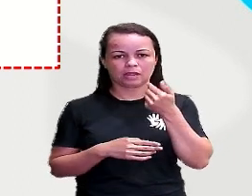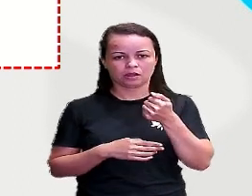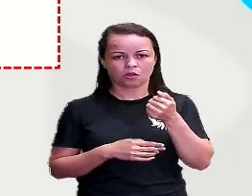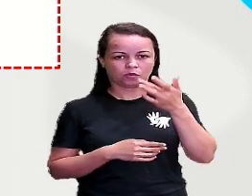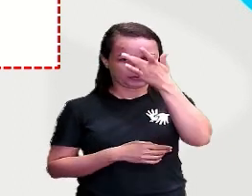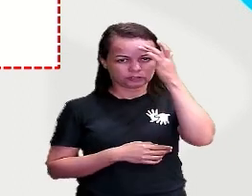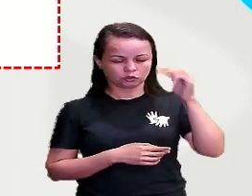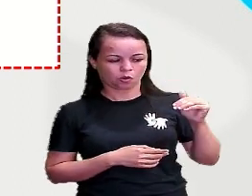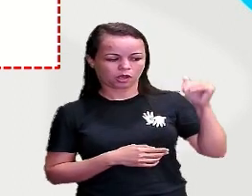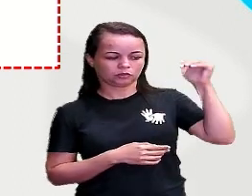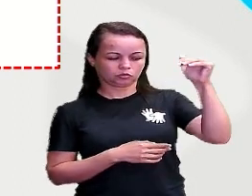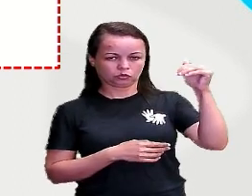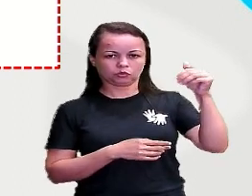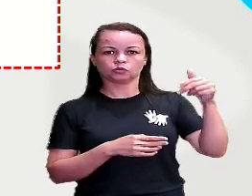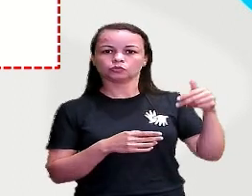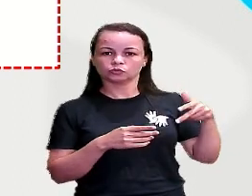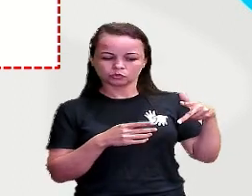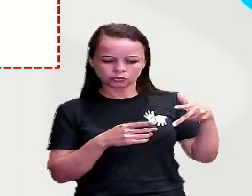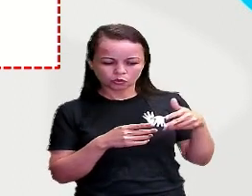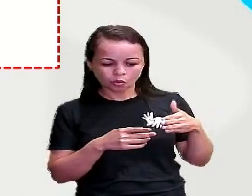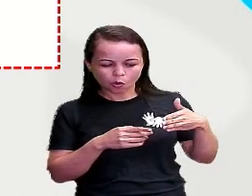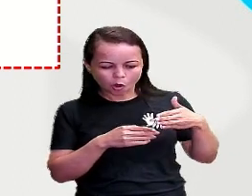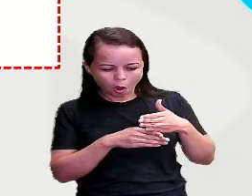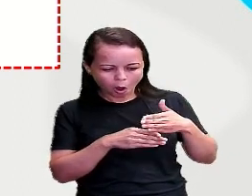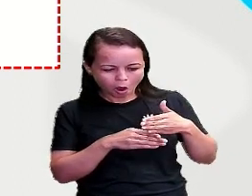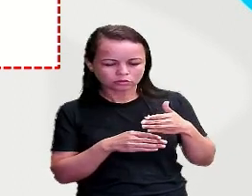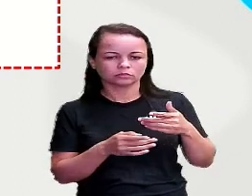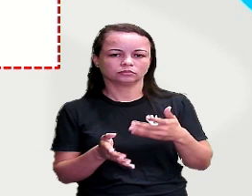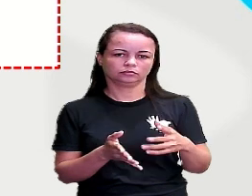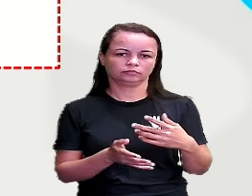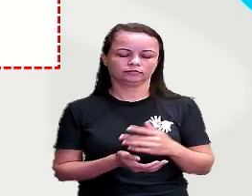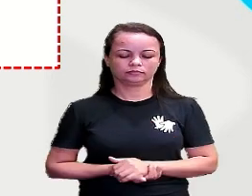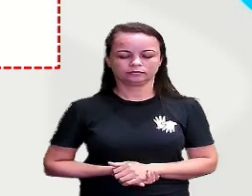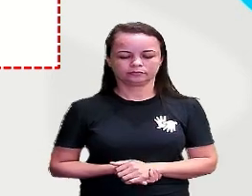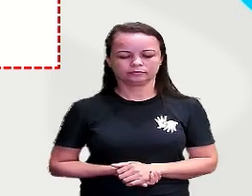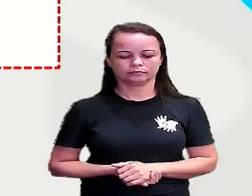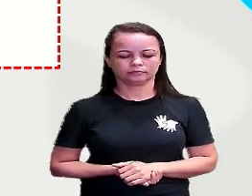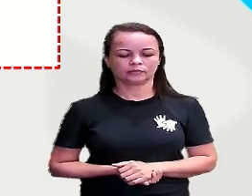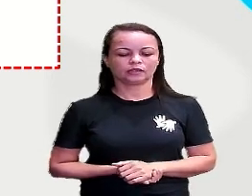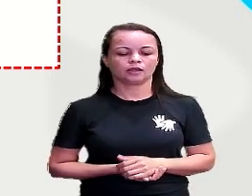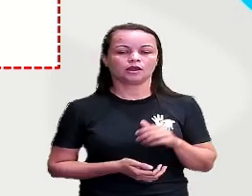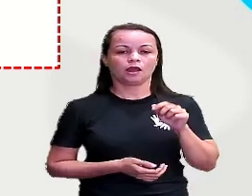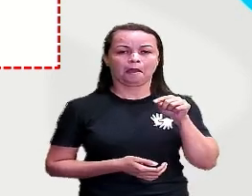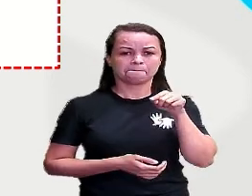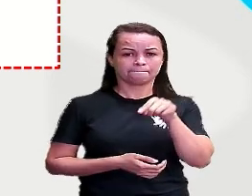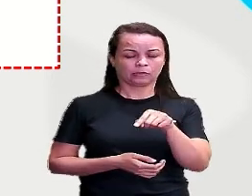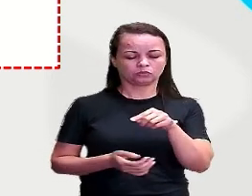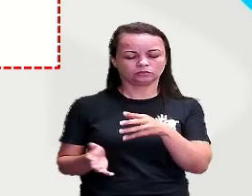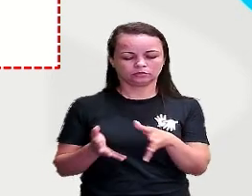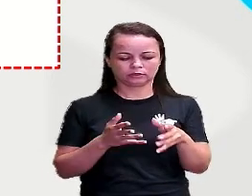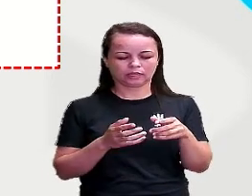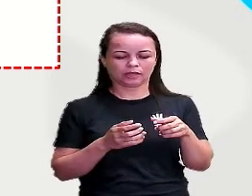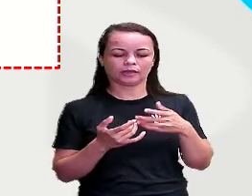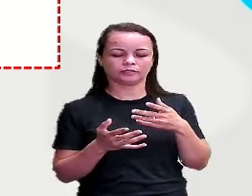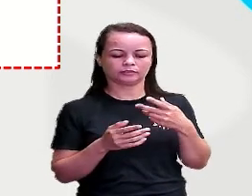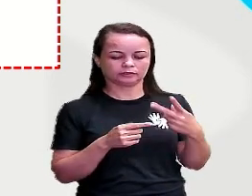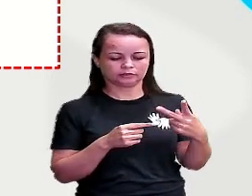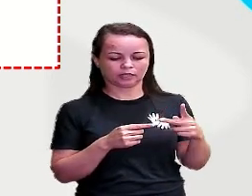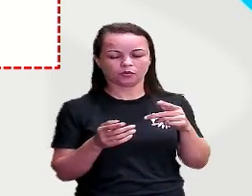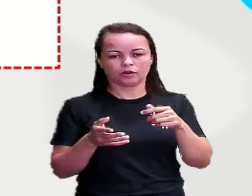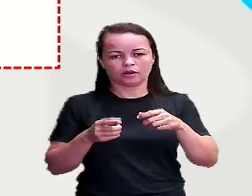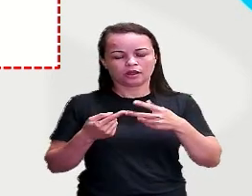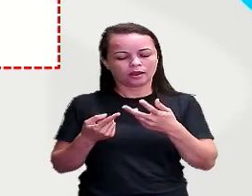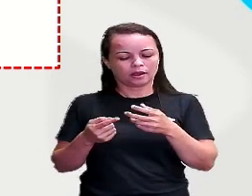Apontar. Ele deve apontar tudo que o professor falar sobre homônimos e parônimos. Ela devia apontar o lápis antes